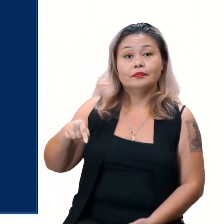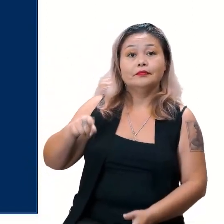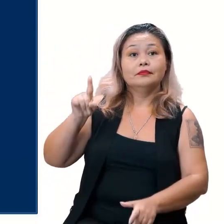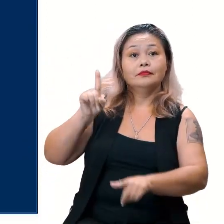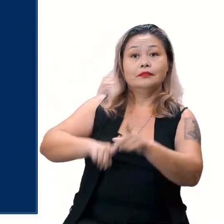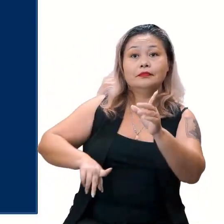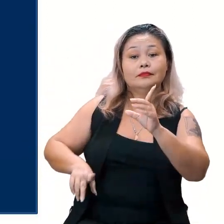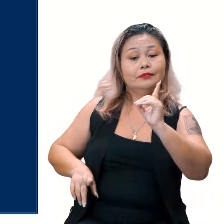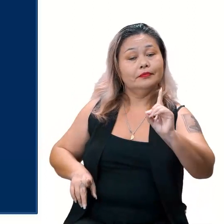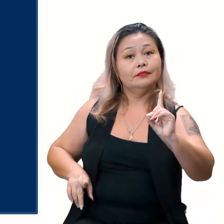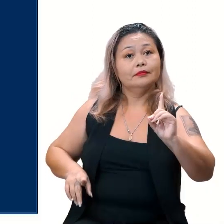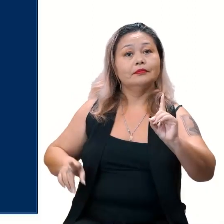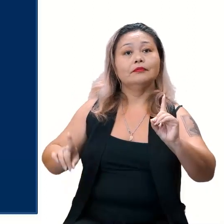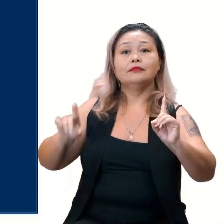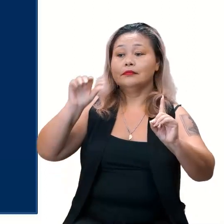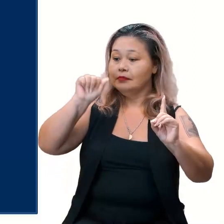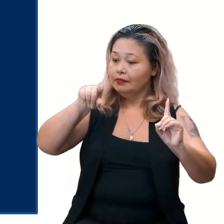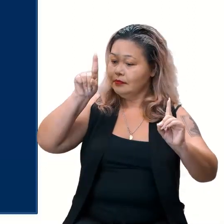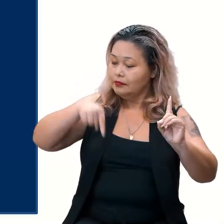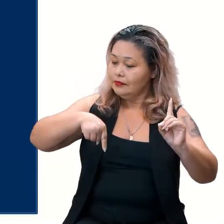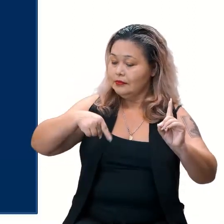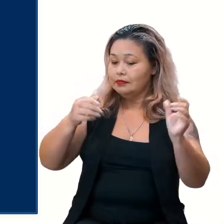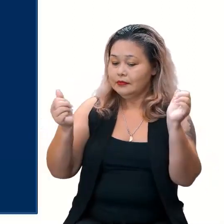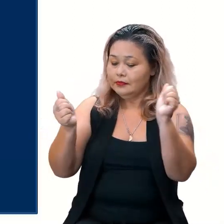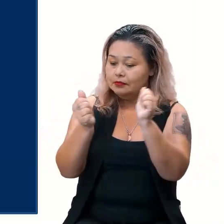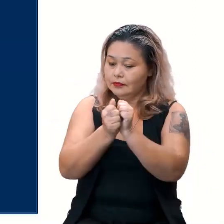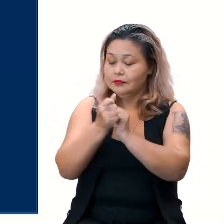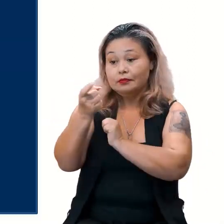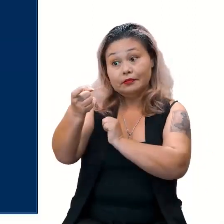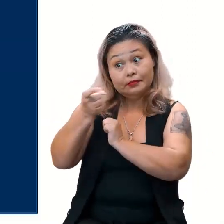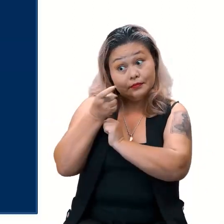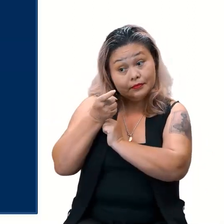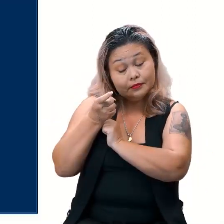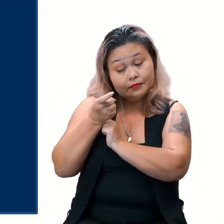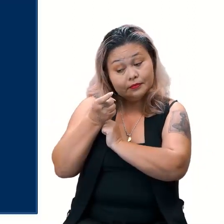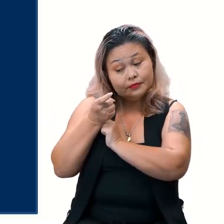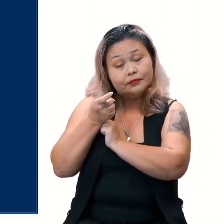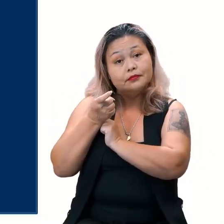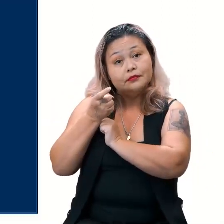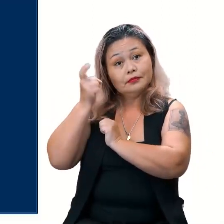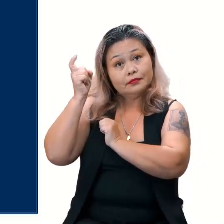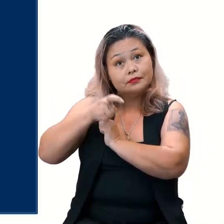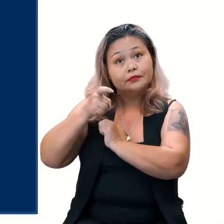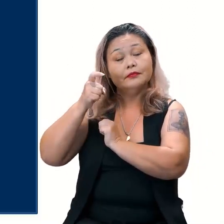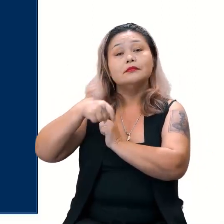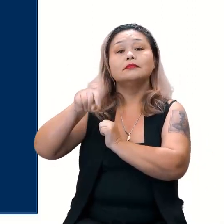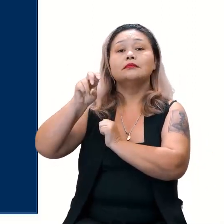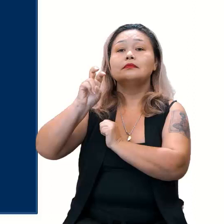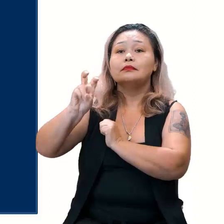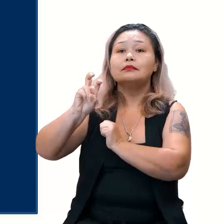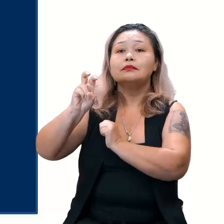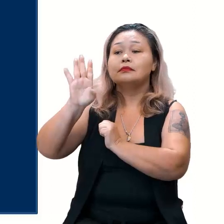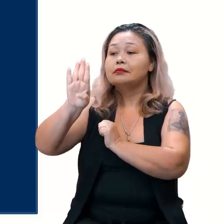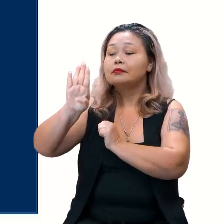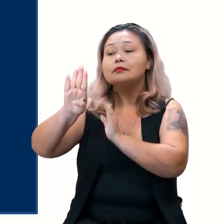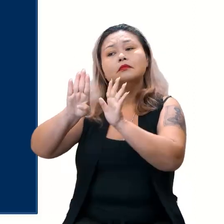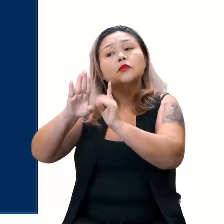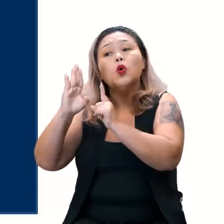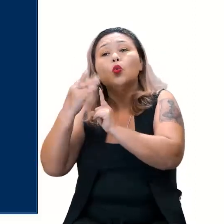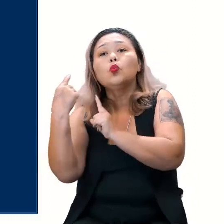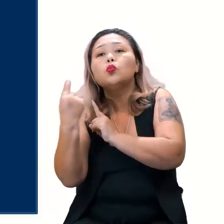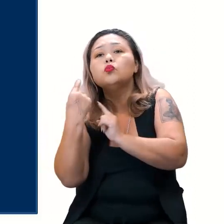D. O A é quem acompanha o X. O X. Então, positivo. O B é quem está sozinho,